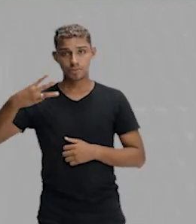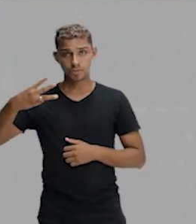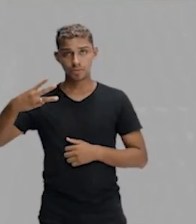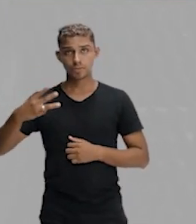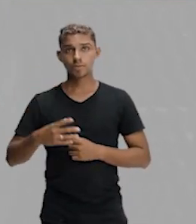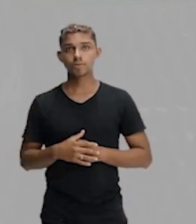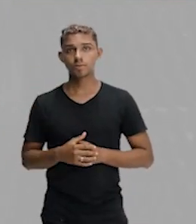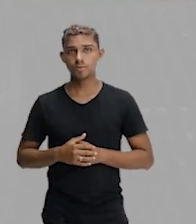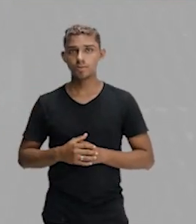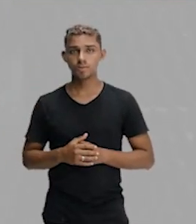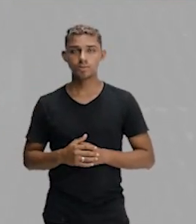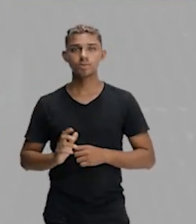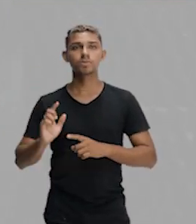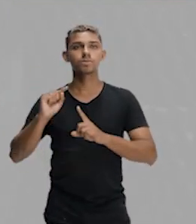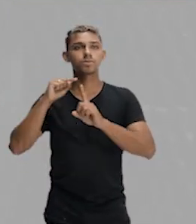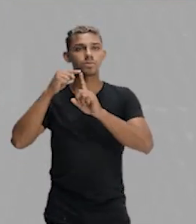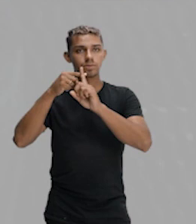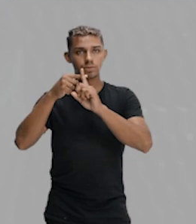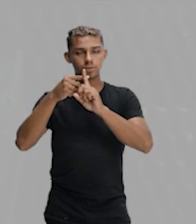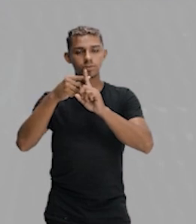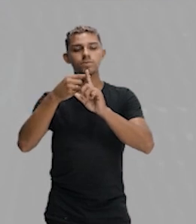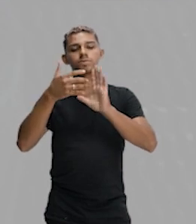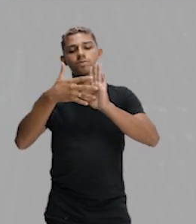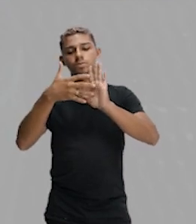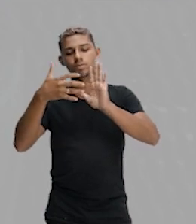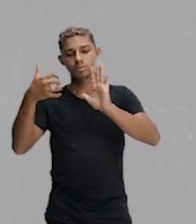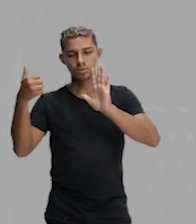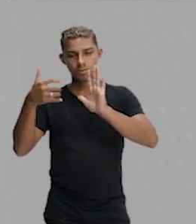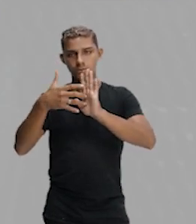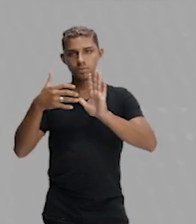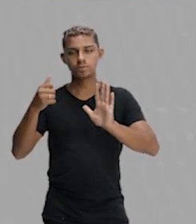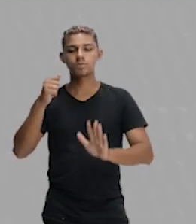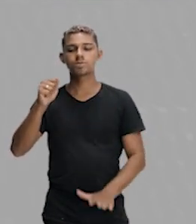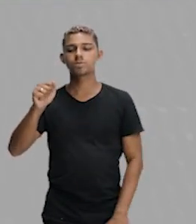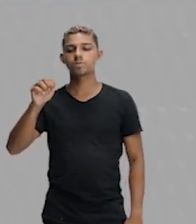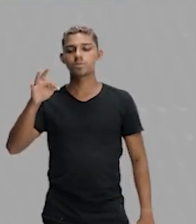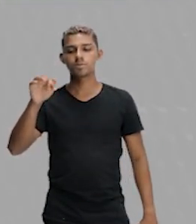ela aproxima, ó. Pronto.